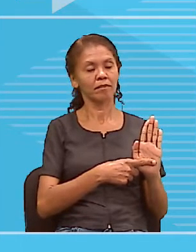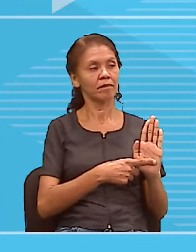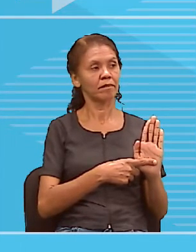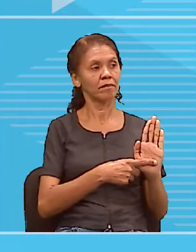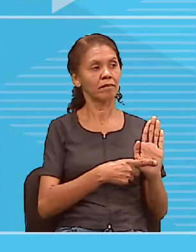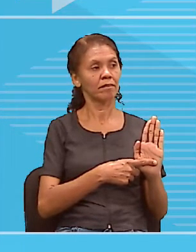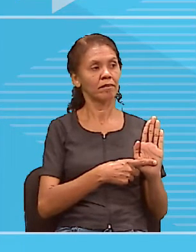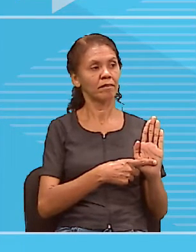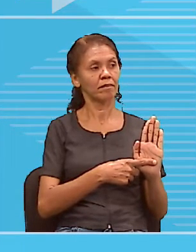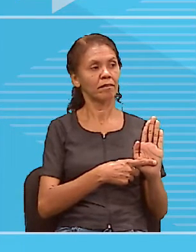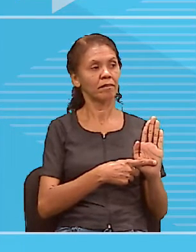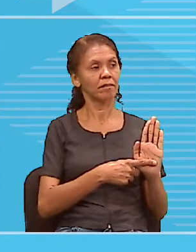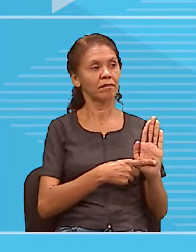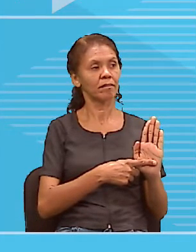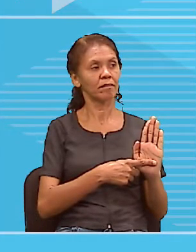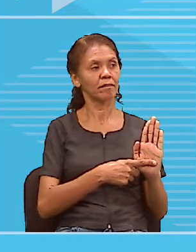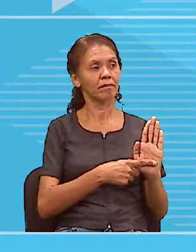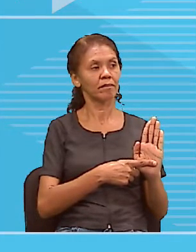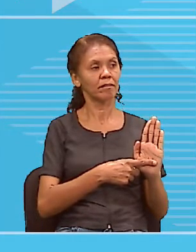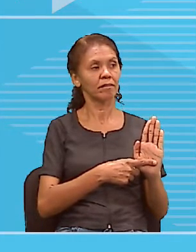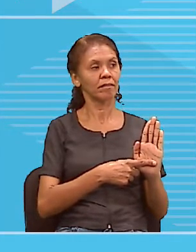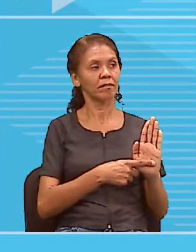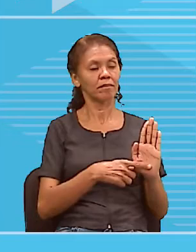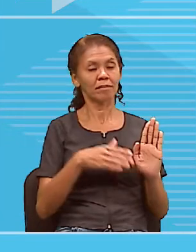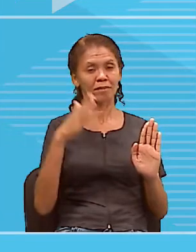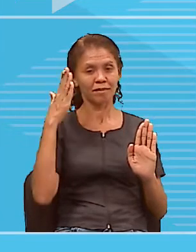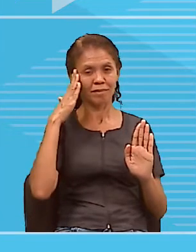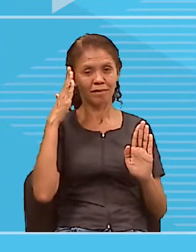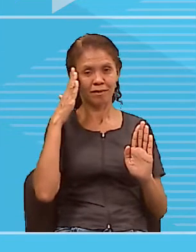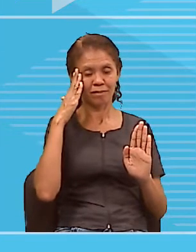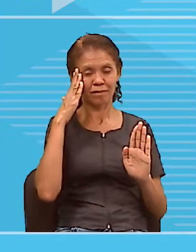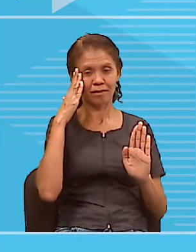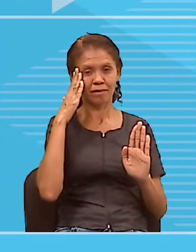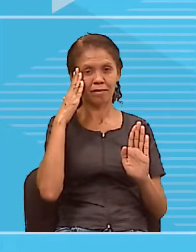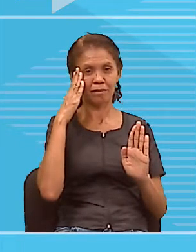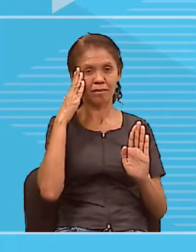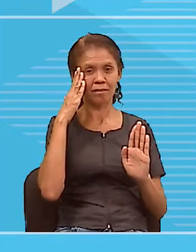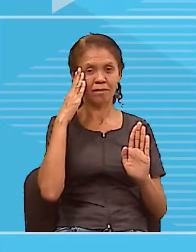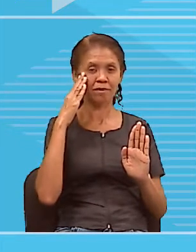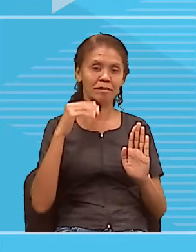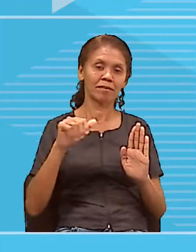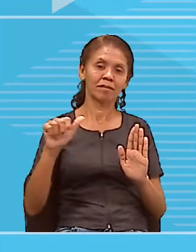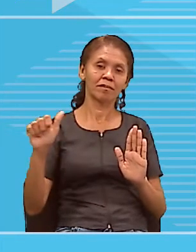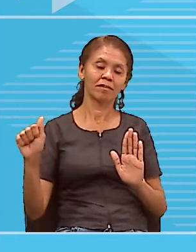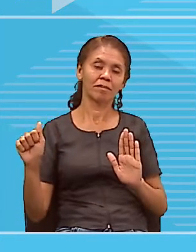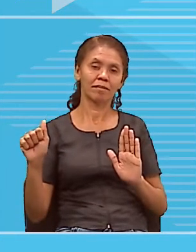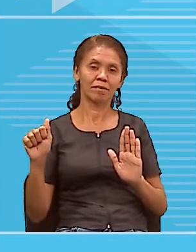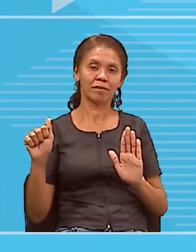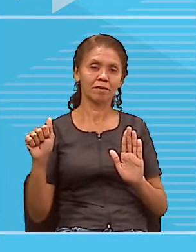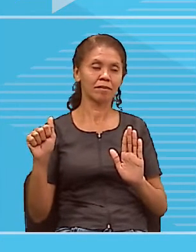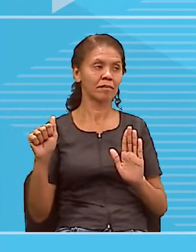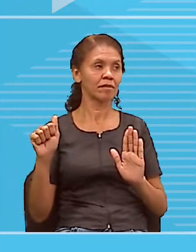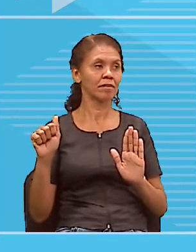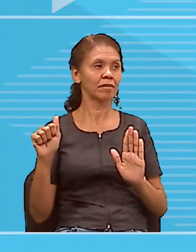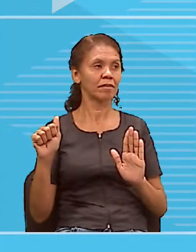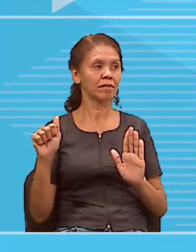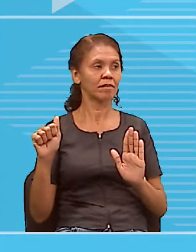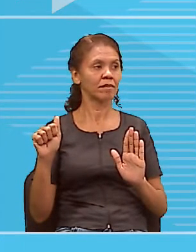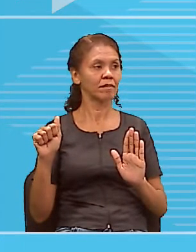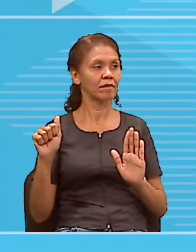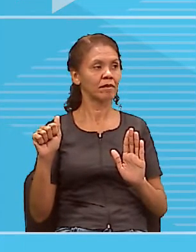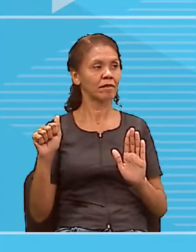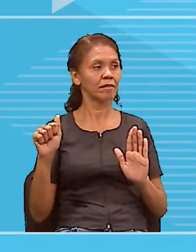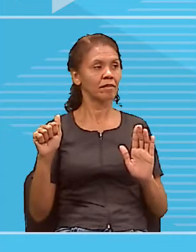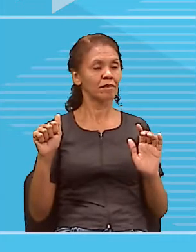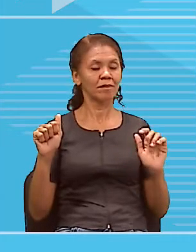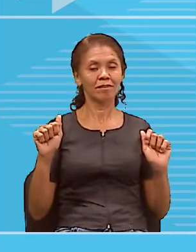Vamos considerar que as duas têm a de amplitude as duas possuem o mesmo valor de amplitude